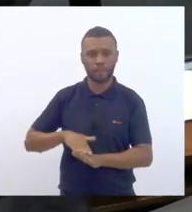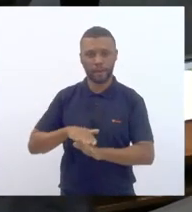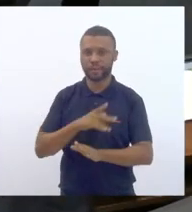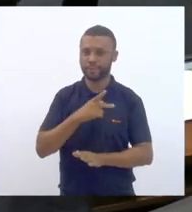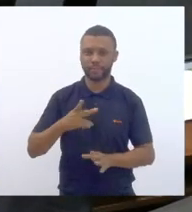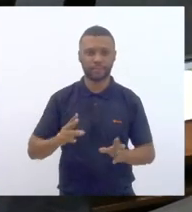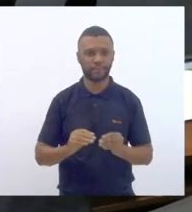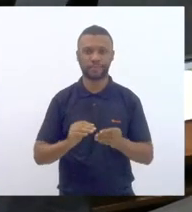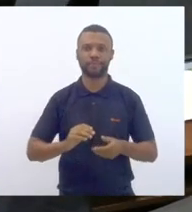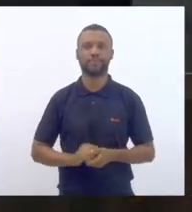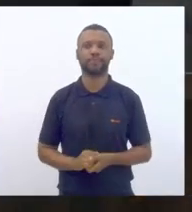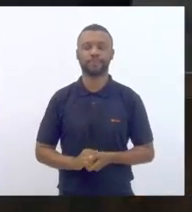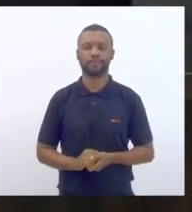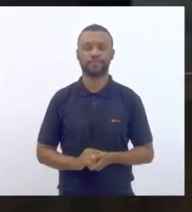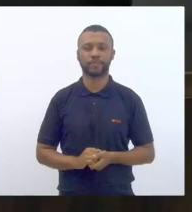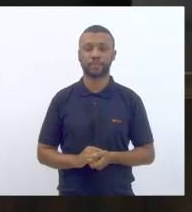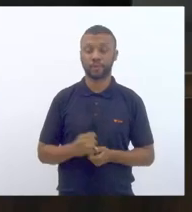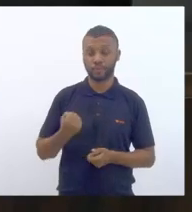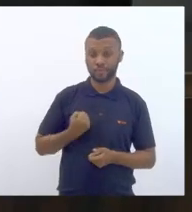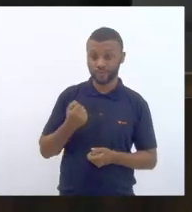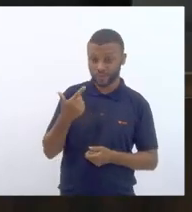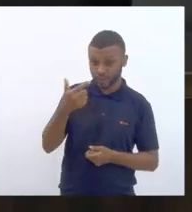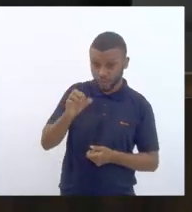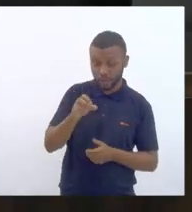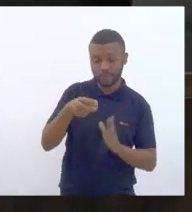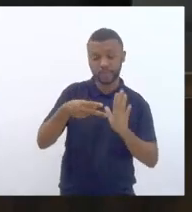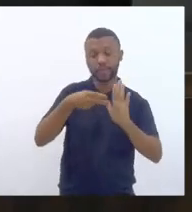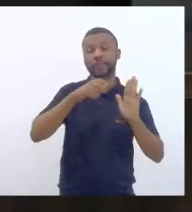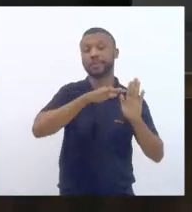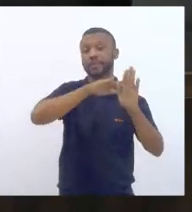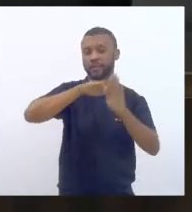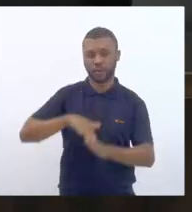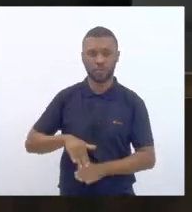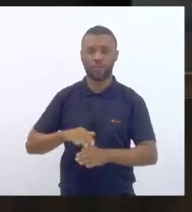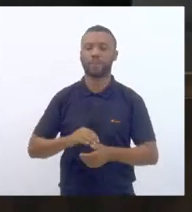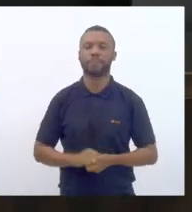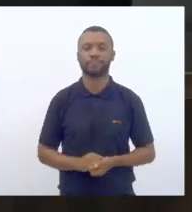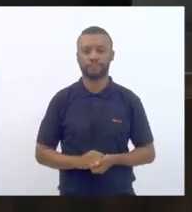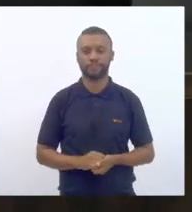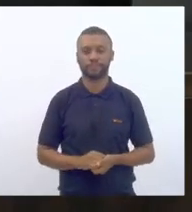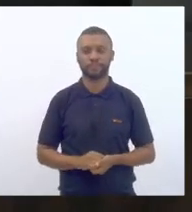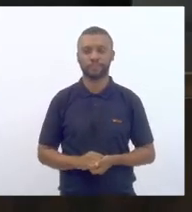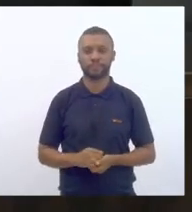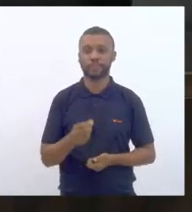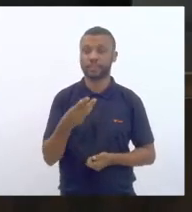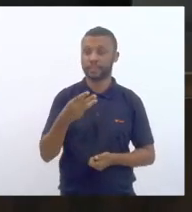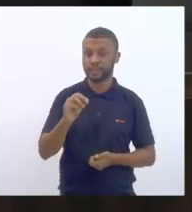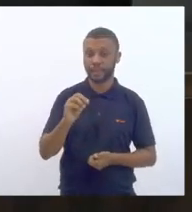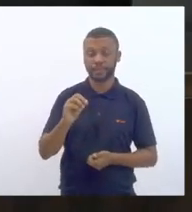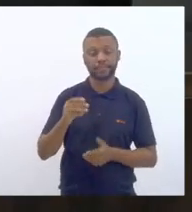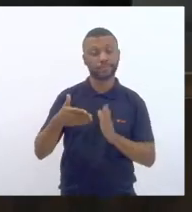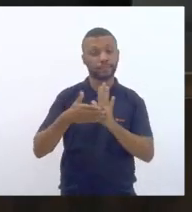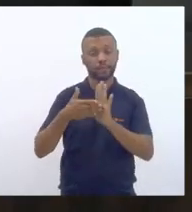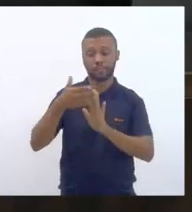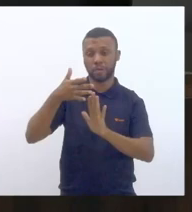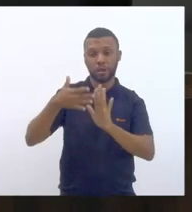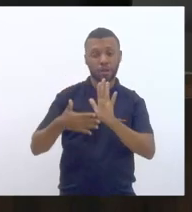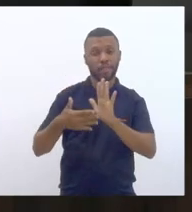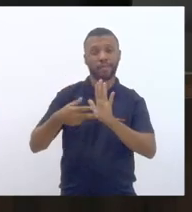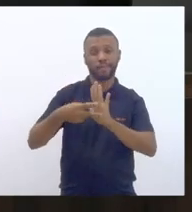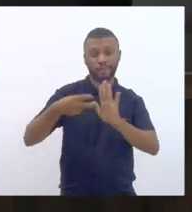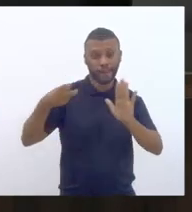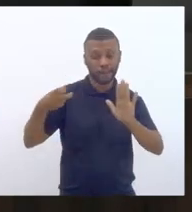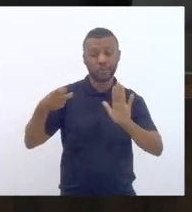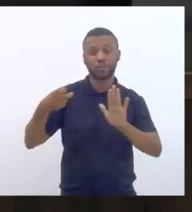Então, 29, pela derrubada. 30º da pauta. Veto total aposto ao projeto de